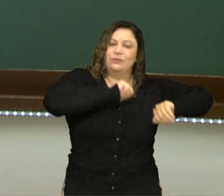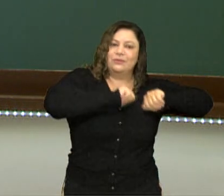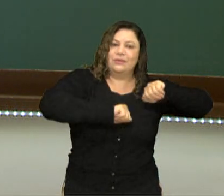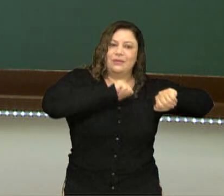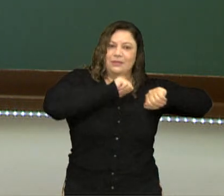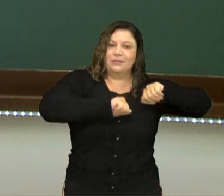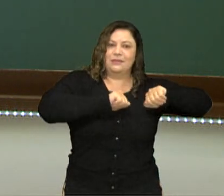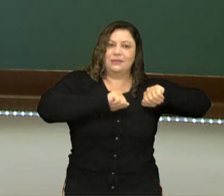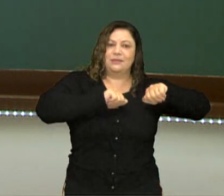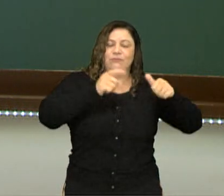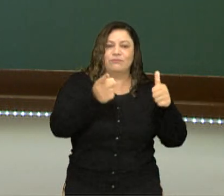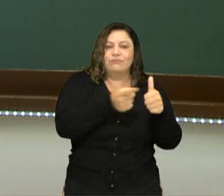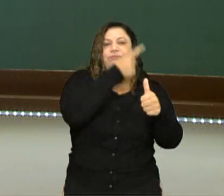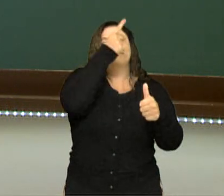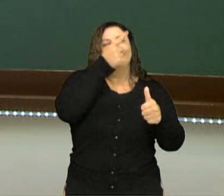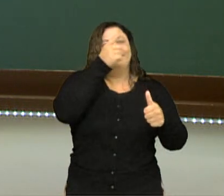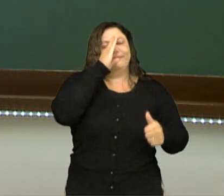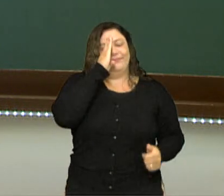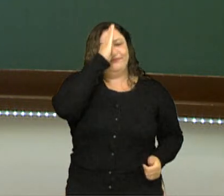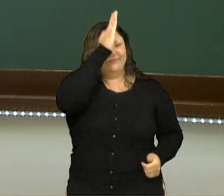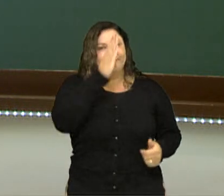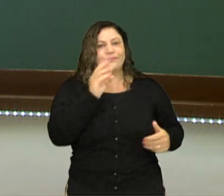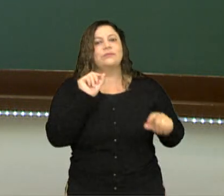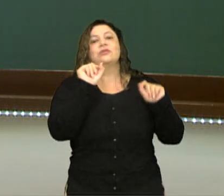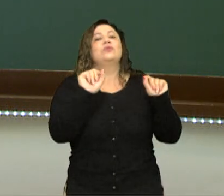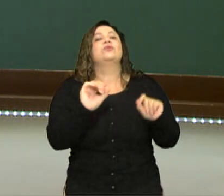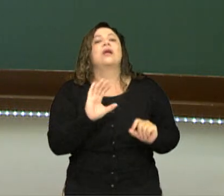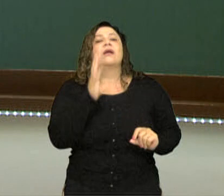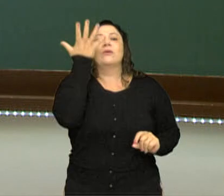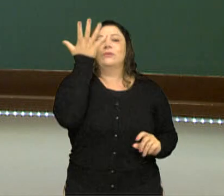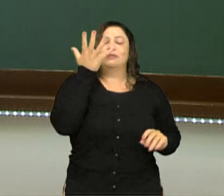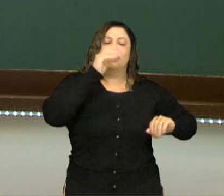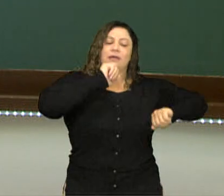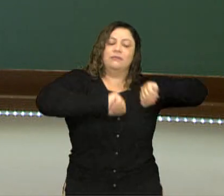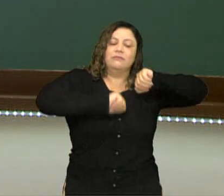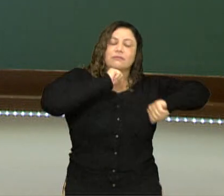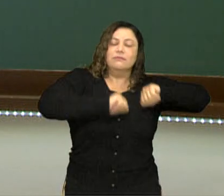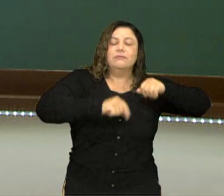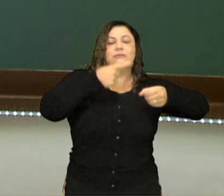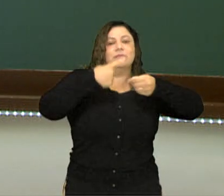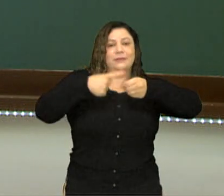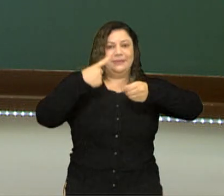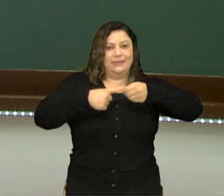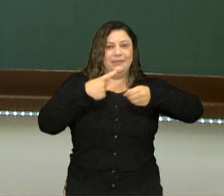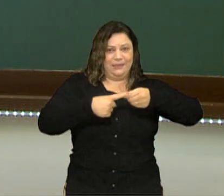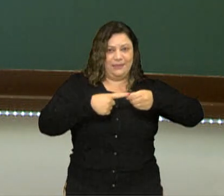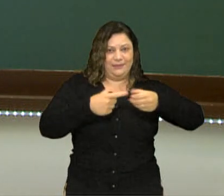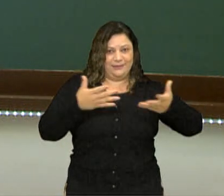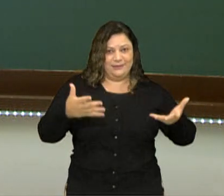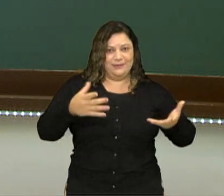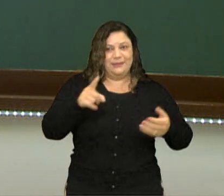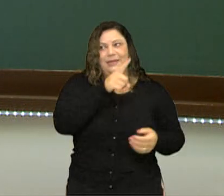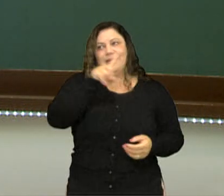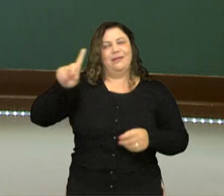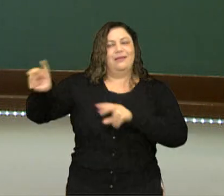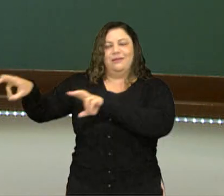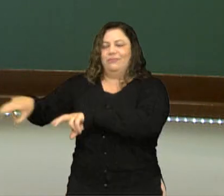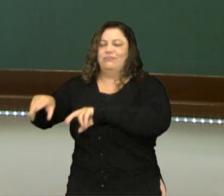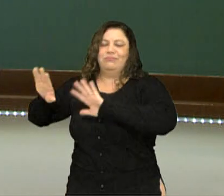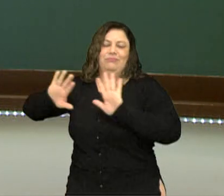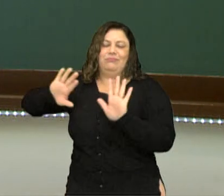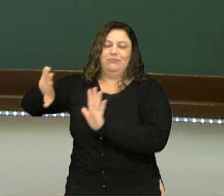dos fatores. Onde acontece a industrialização? Nas áreas urbanizadas, nas áreas urbanas. E aí, então,